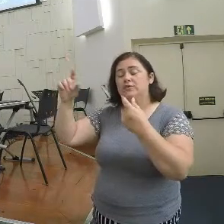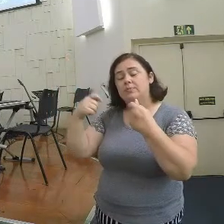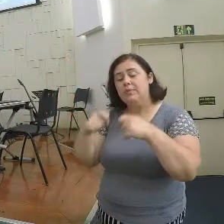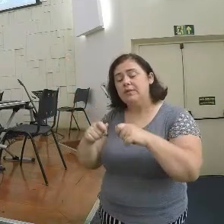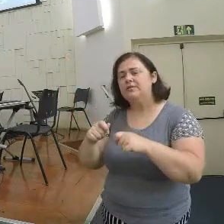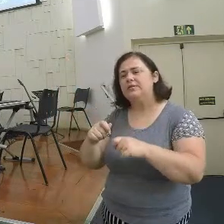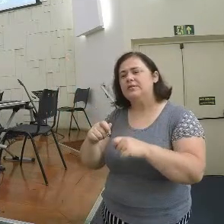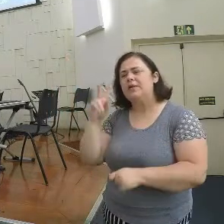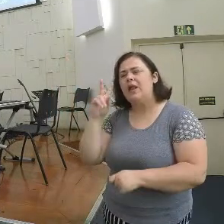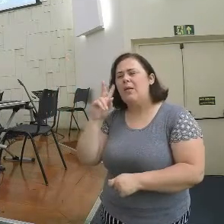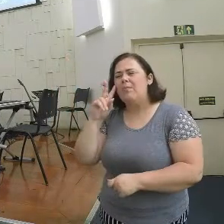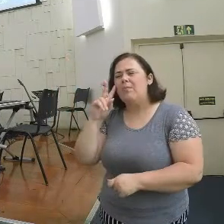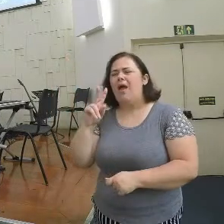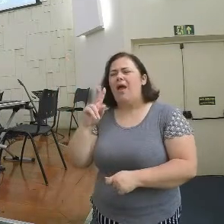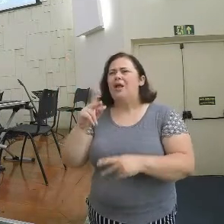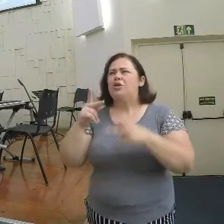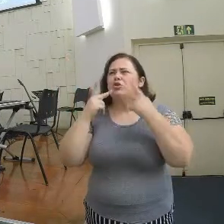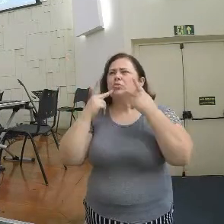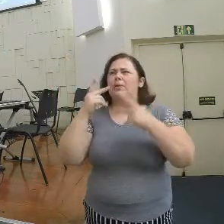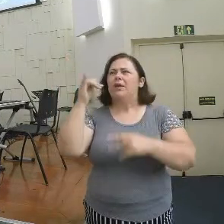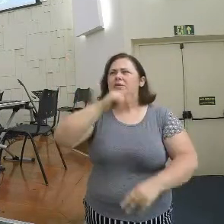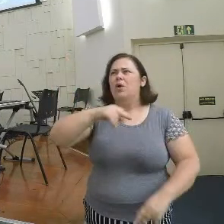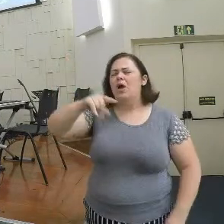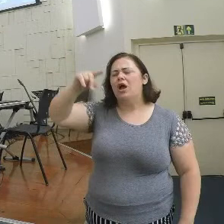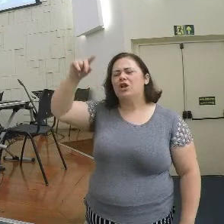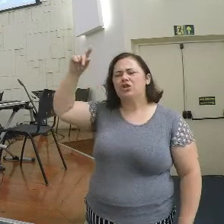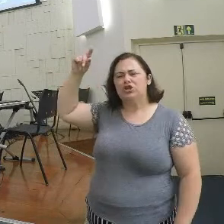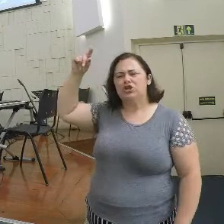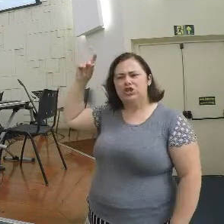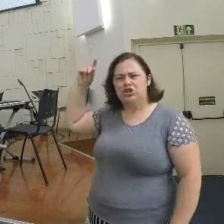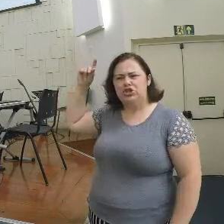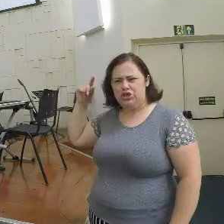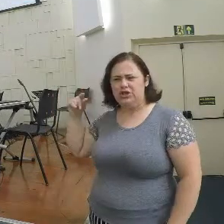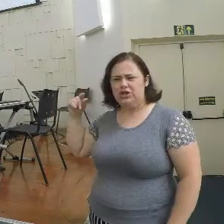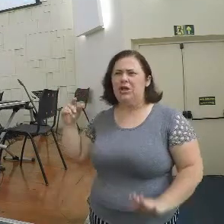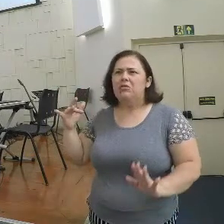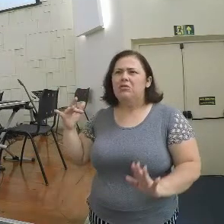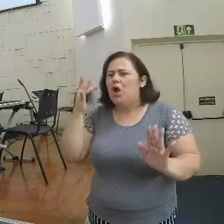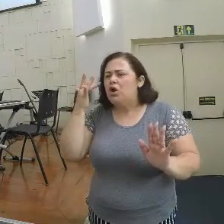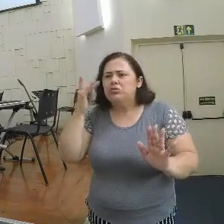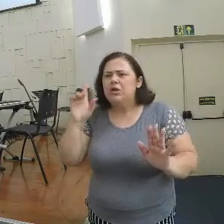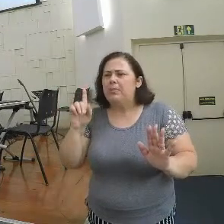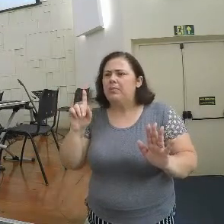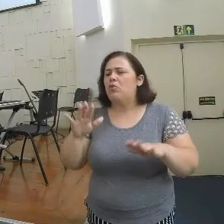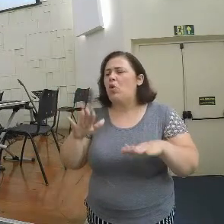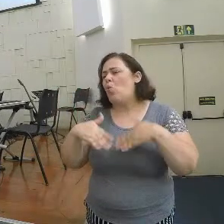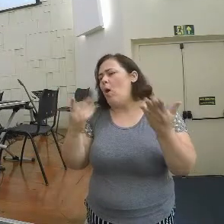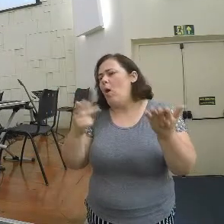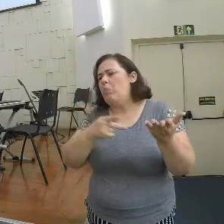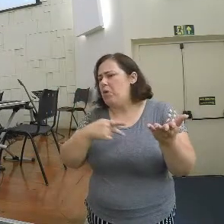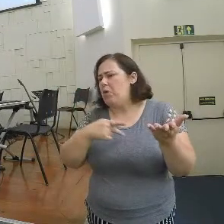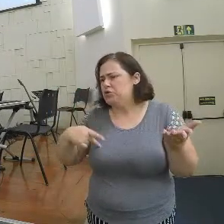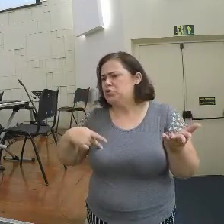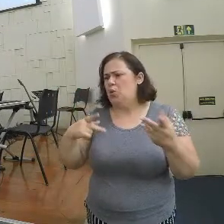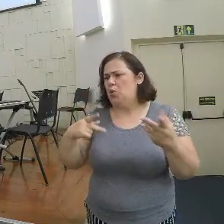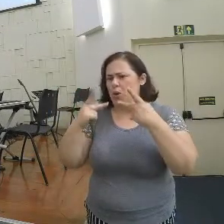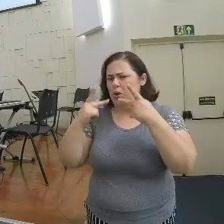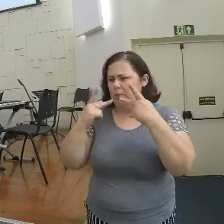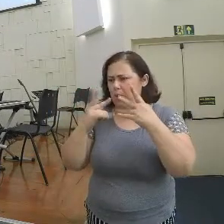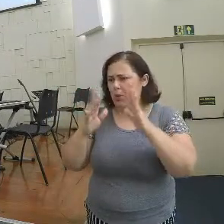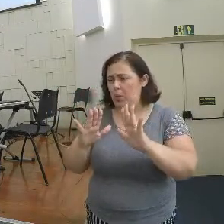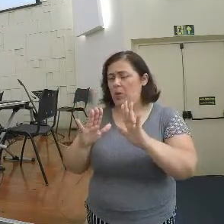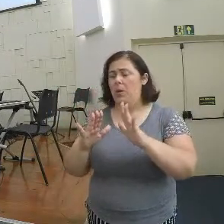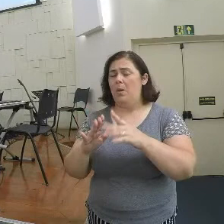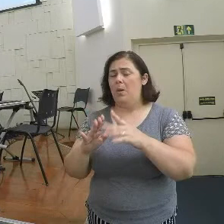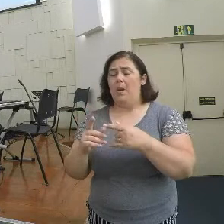pregadores puritanos. Se perdeu exatamente qual pastor evangélico puritano, um movimento muito piedoso, qual